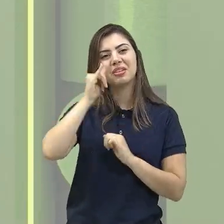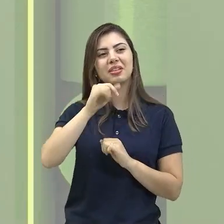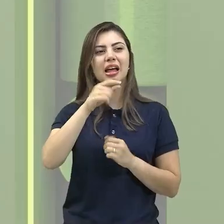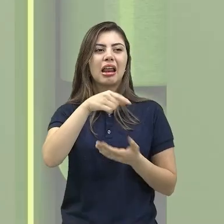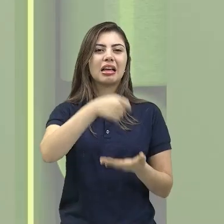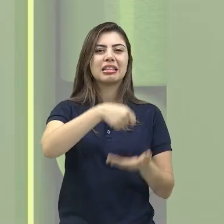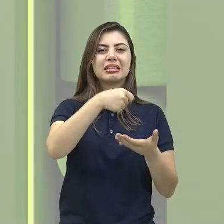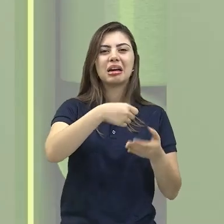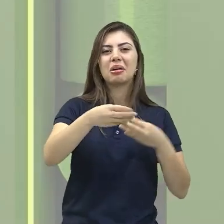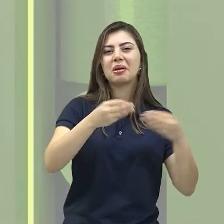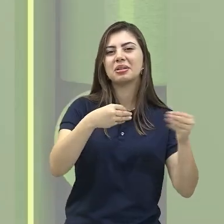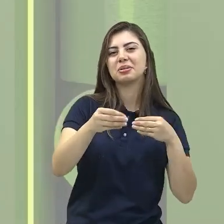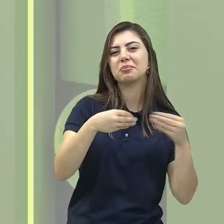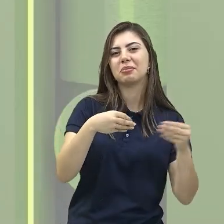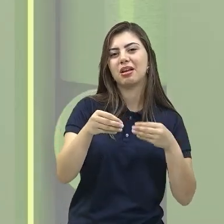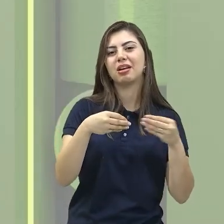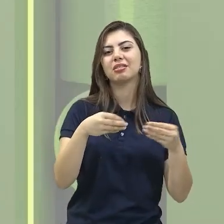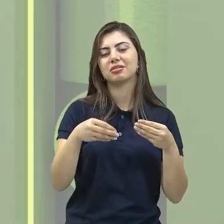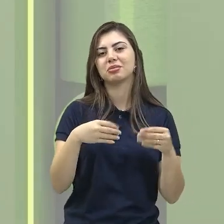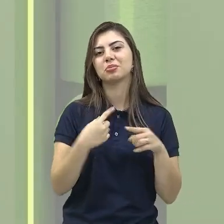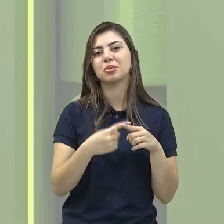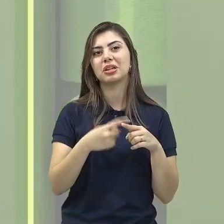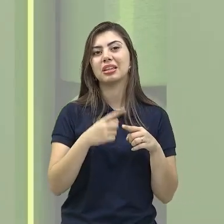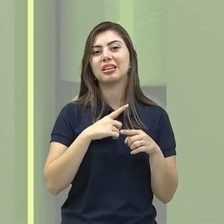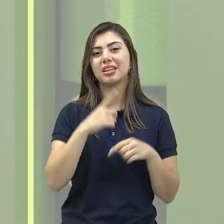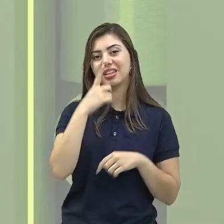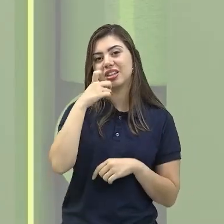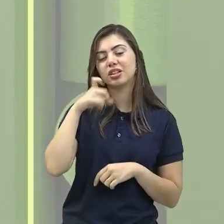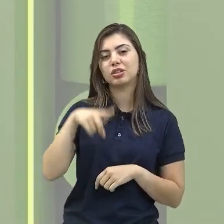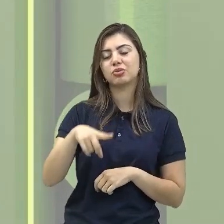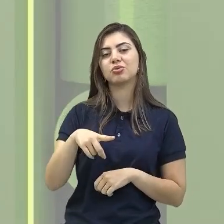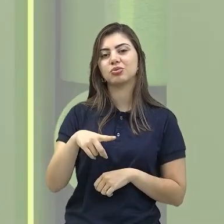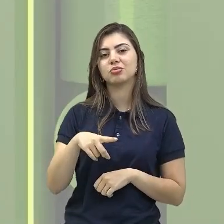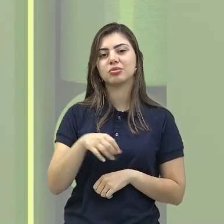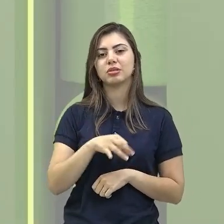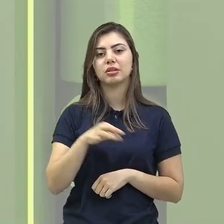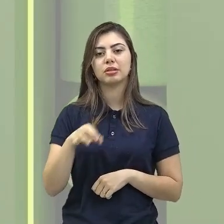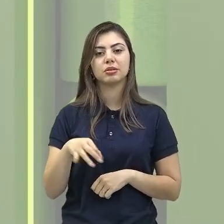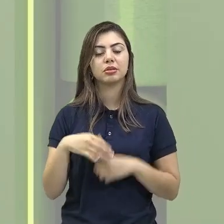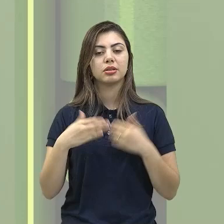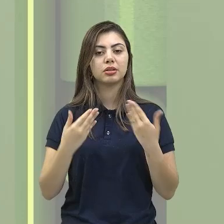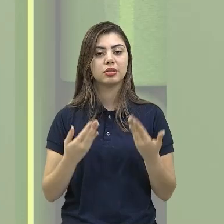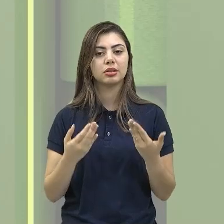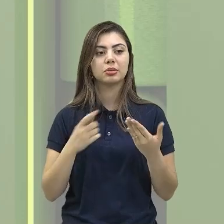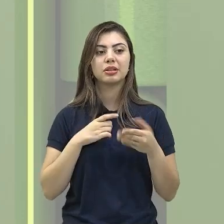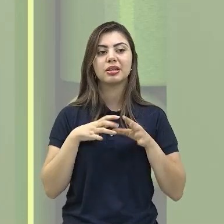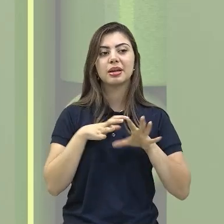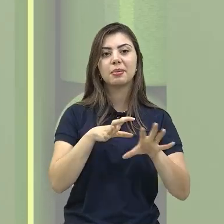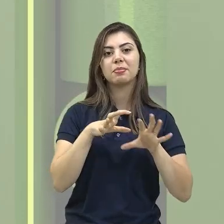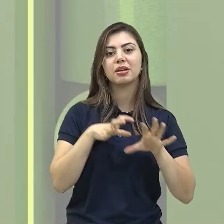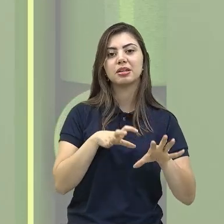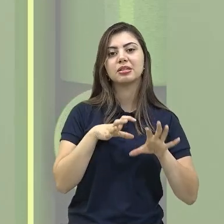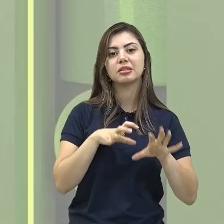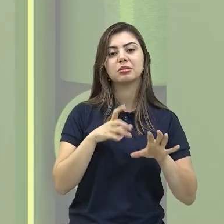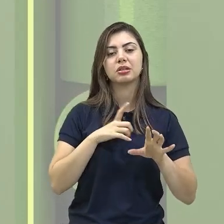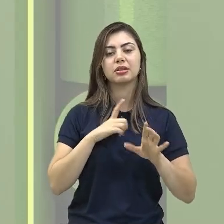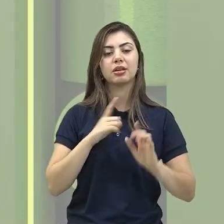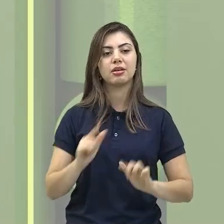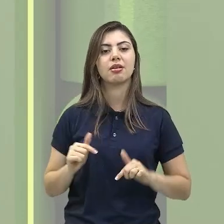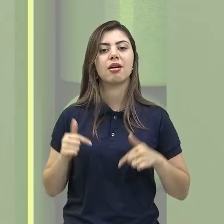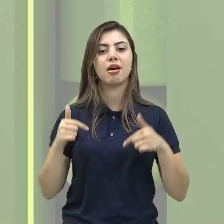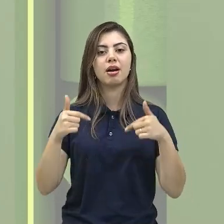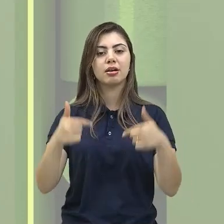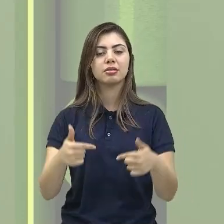pegando as sacolas do supermercado e gerando mais resíduos. Isso vai fazer o quê? Uma pressão para que essas práticas aí, né,